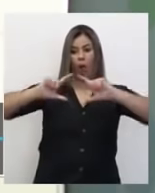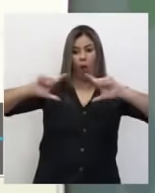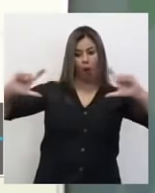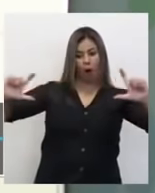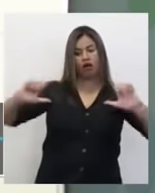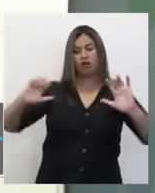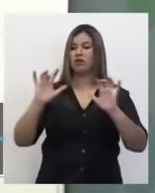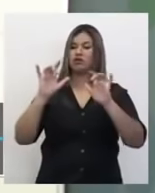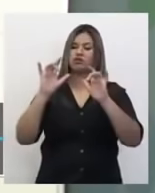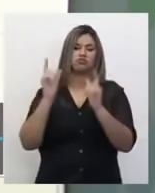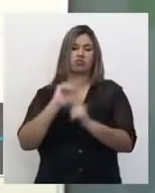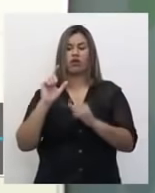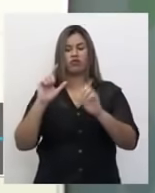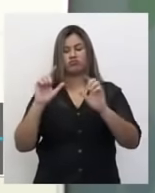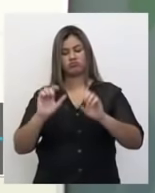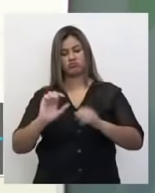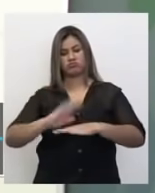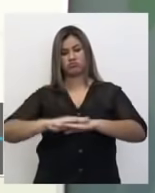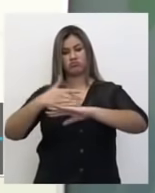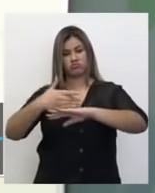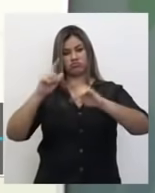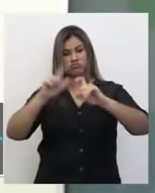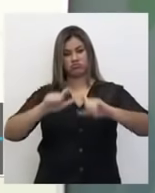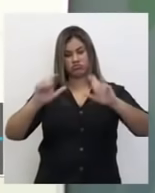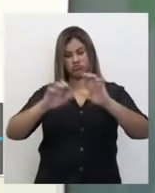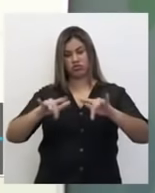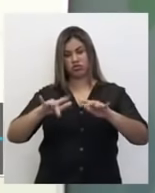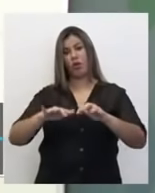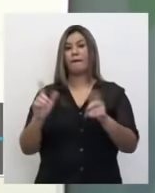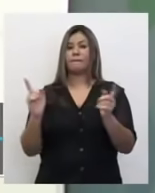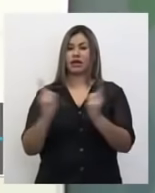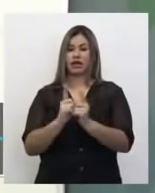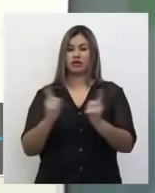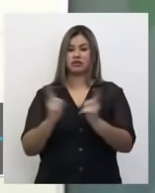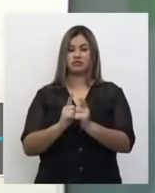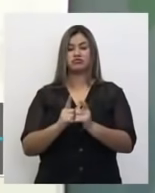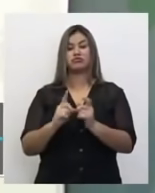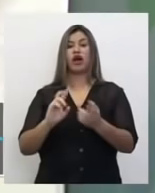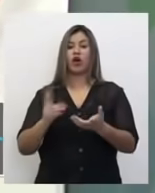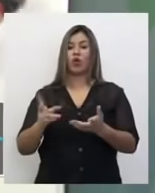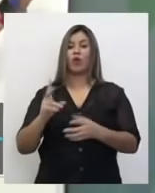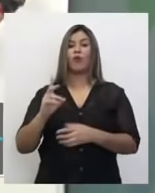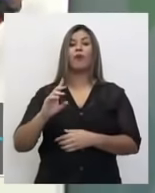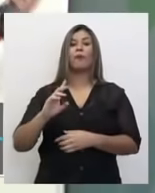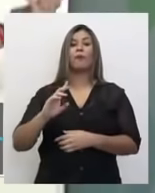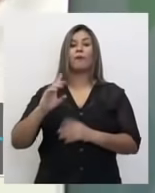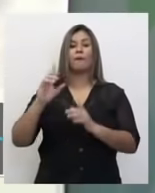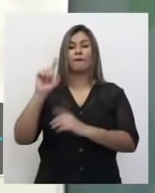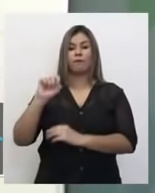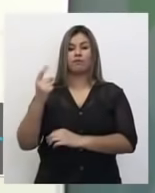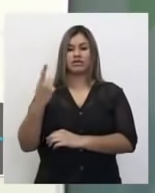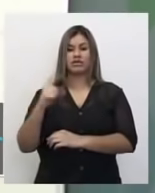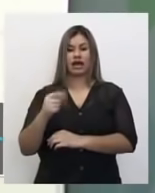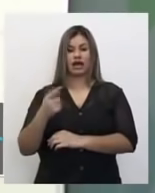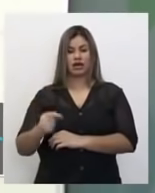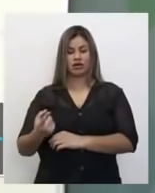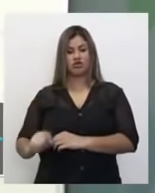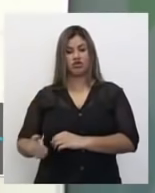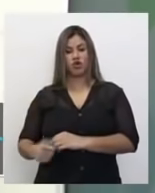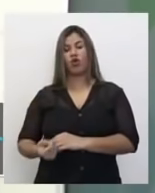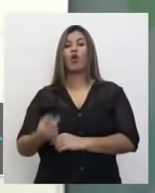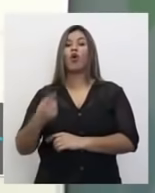casa, os computadores são menores. Então, justamente o sistema binário, você consegue alcançar números muito grandes, com pouco